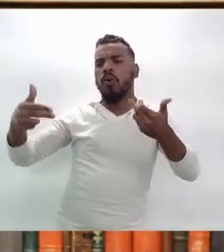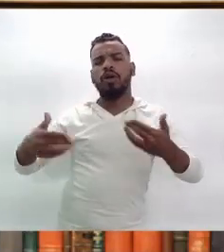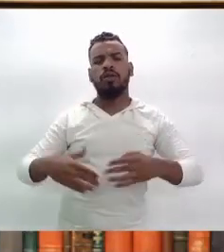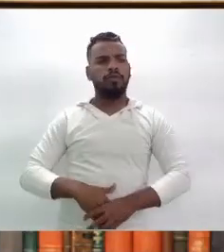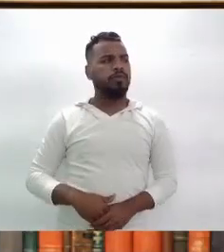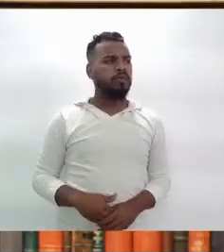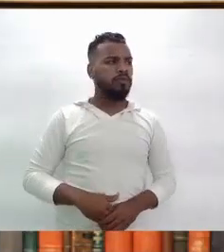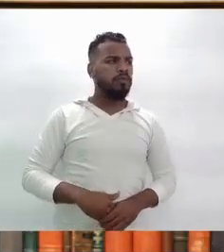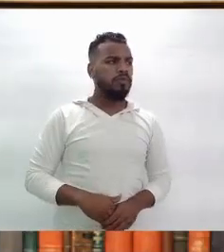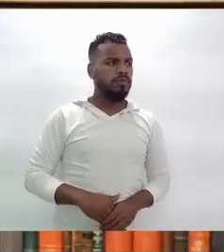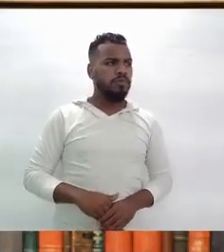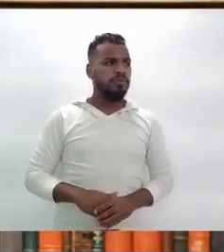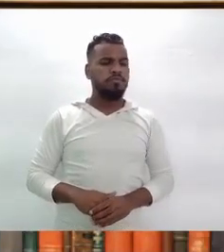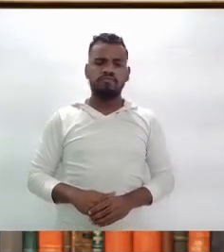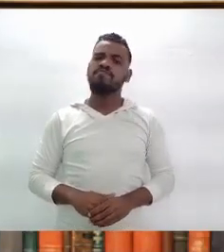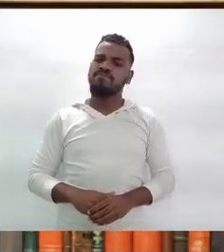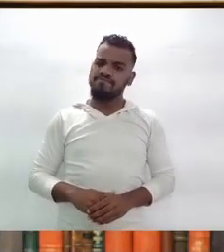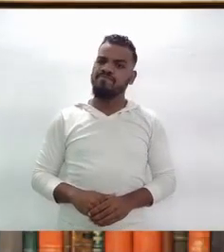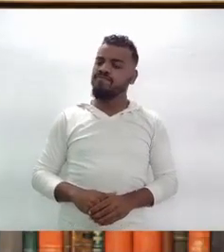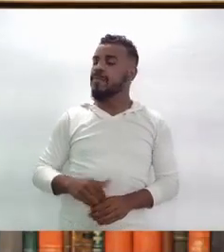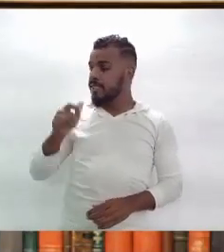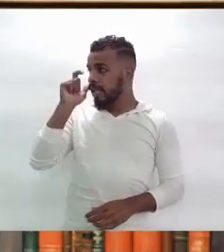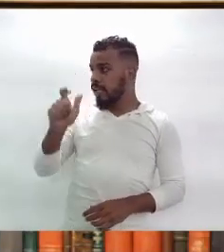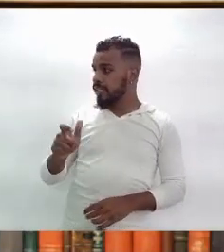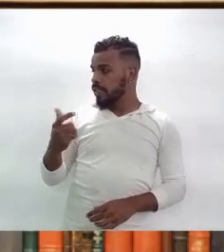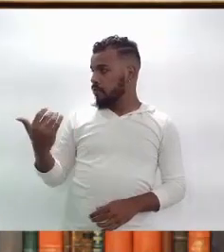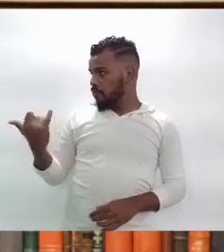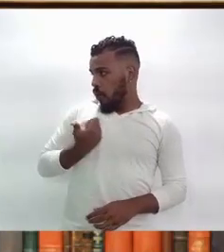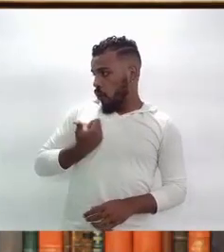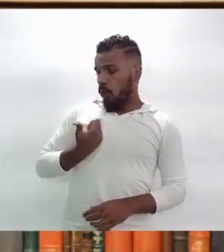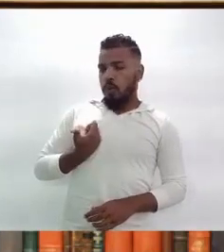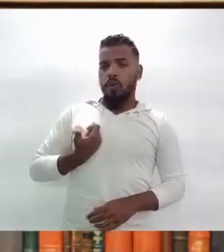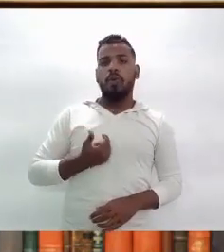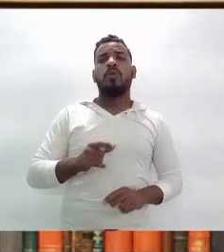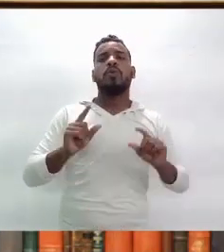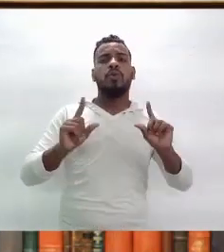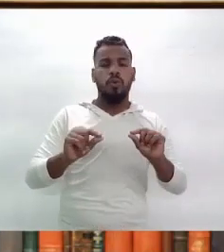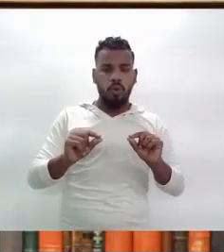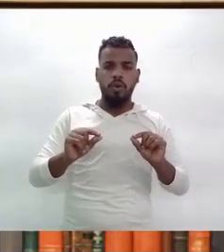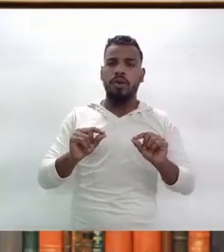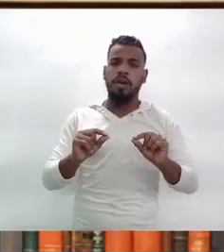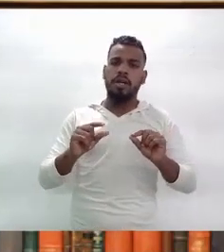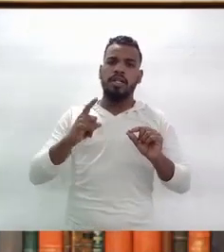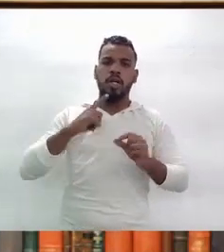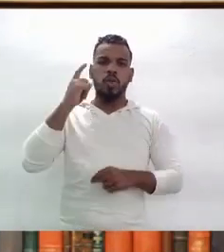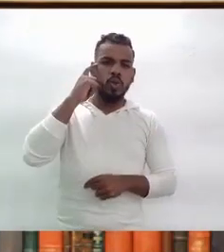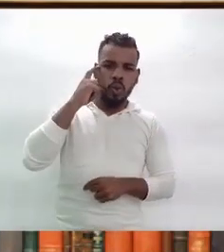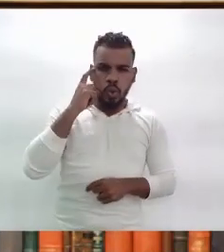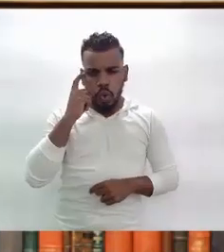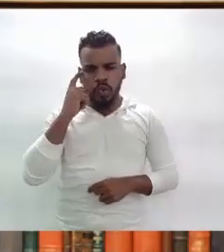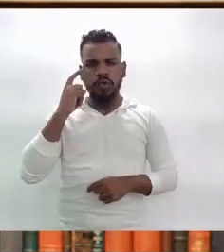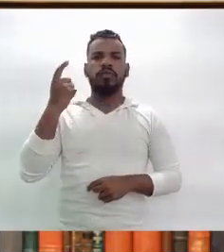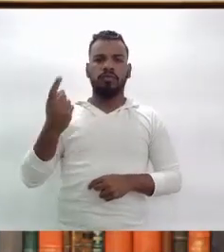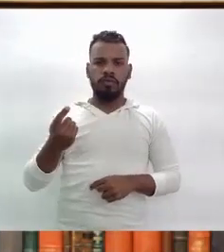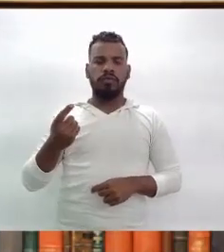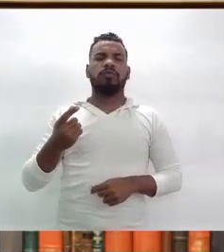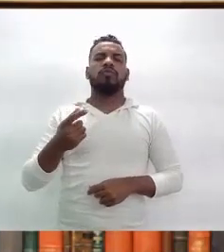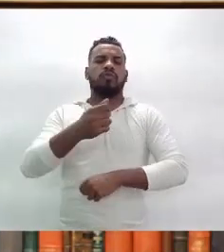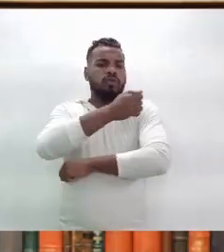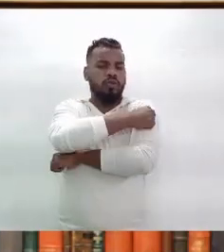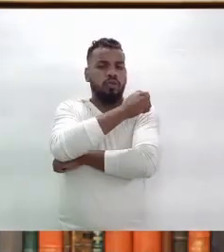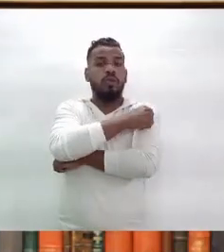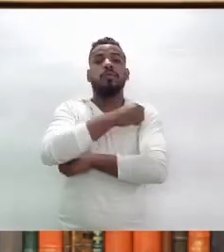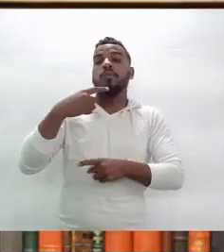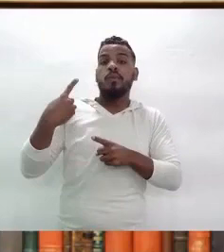isso. Interessante que a senhora professora está me dizendo, tirando também acho que muitas dúvidas dos nossos estudantes,